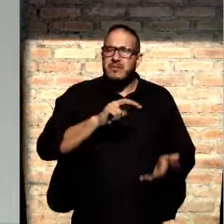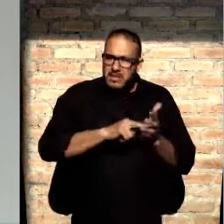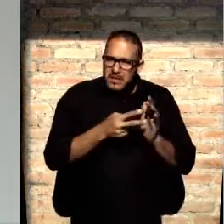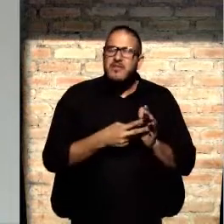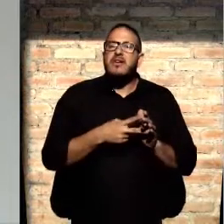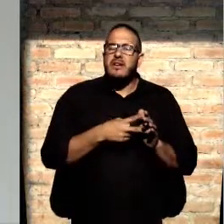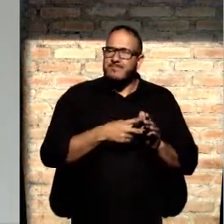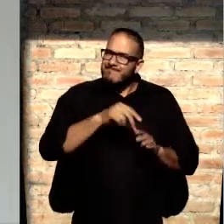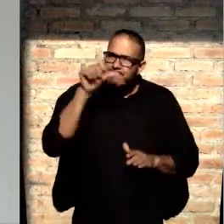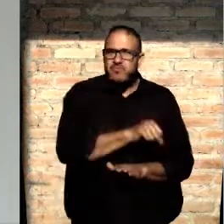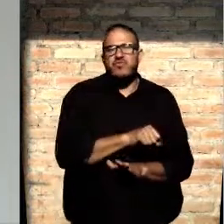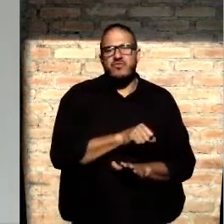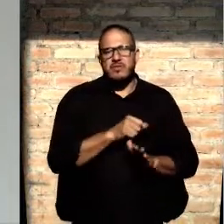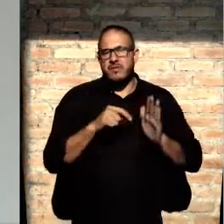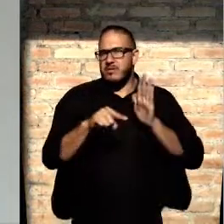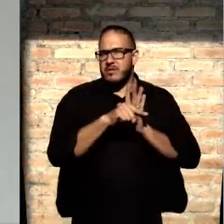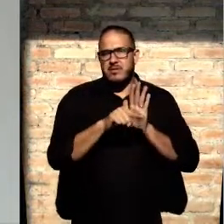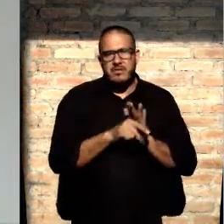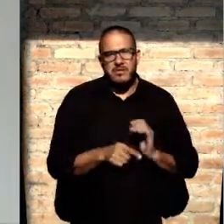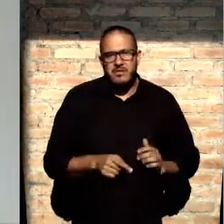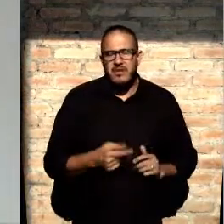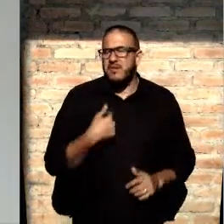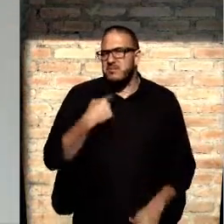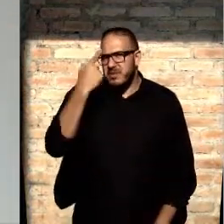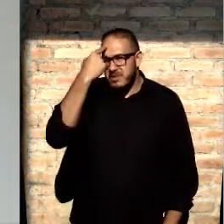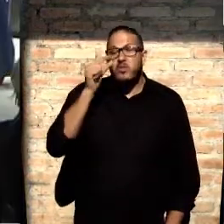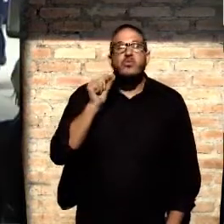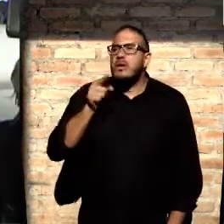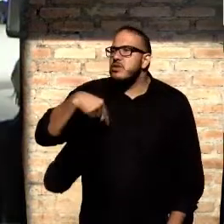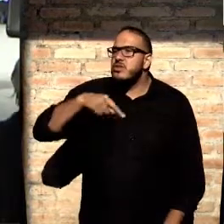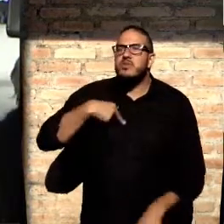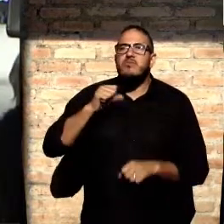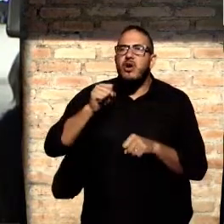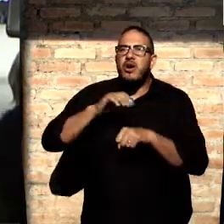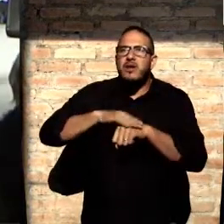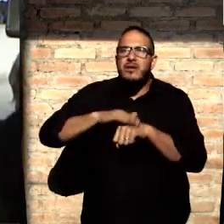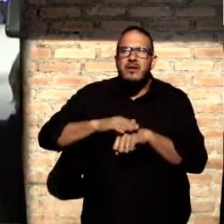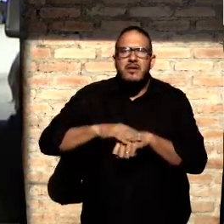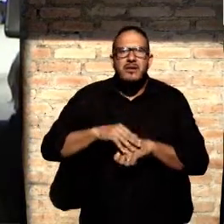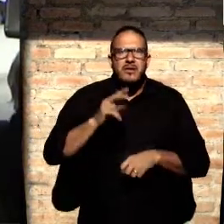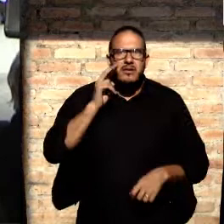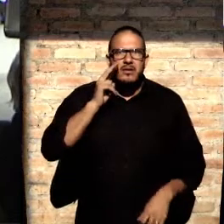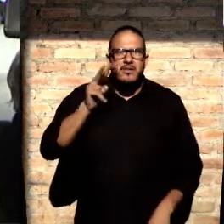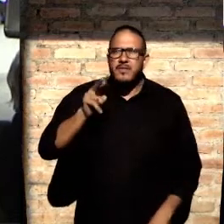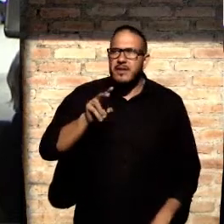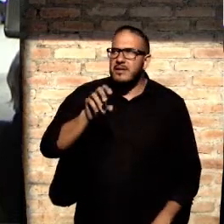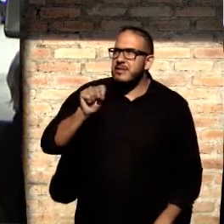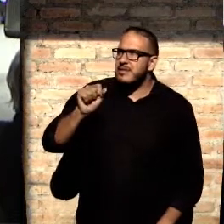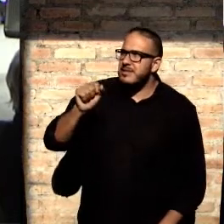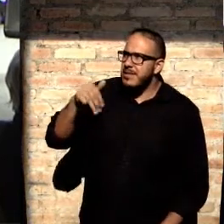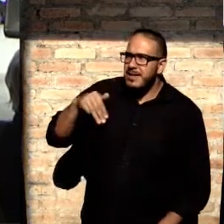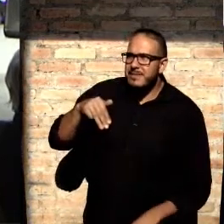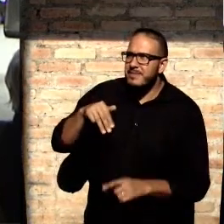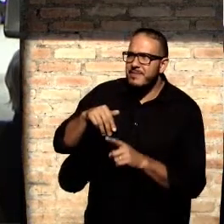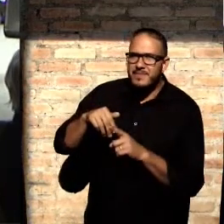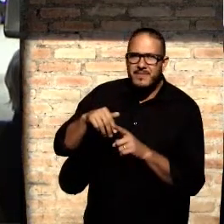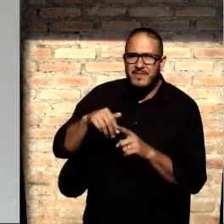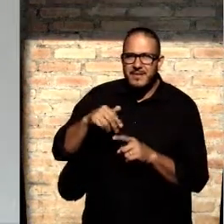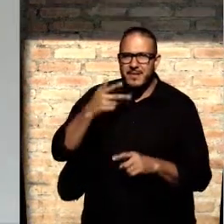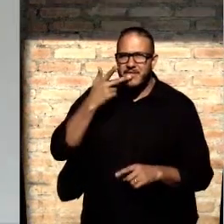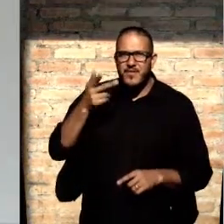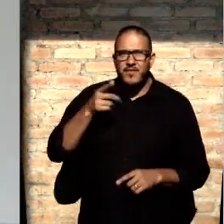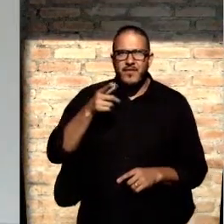negativa e eu fico pensando que a gente pode fazer quando foi quando sam sam dele que falou da nossa